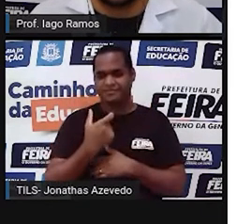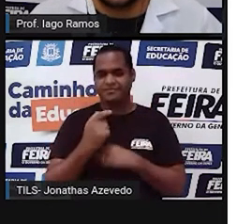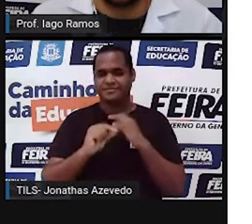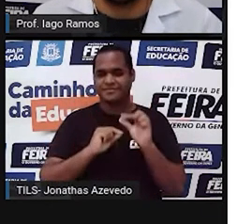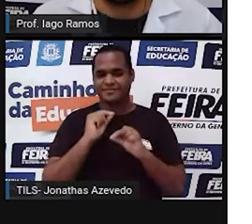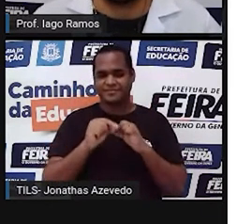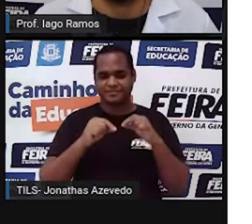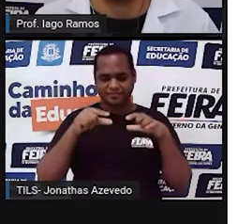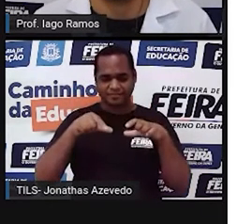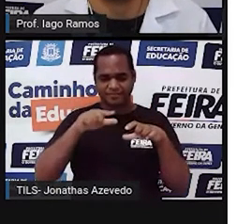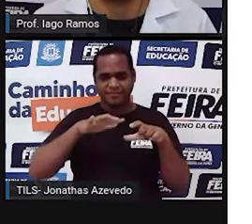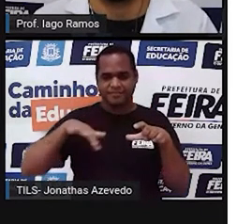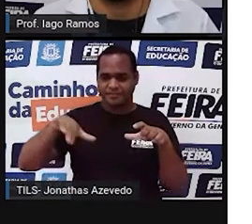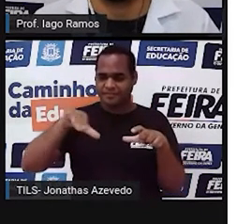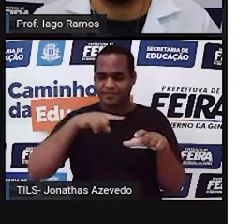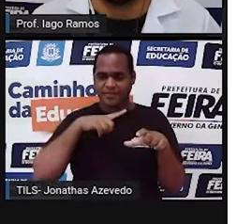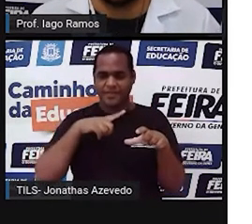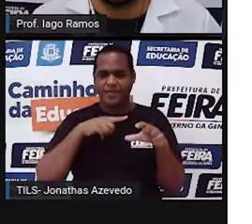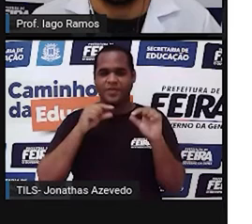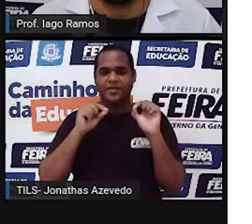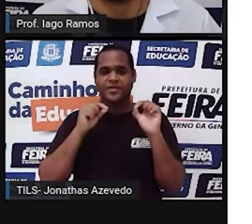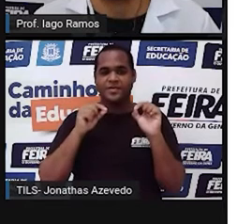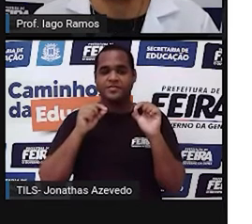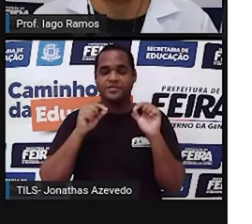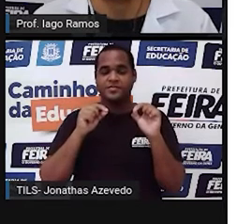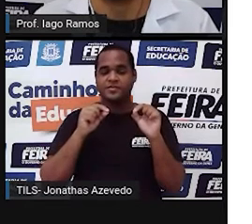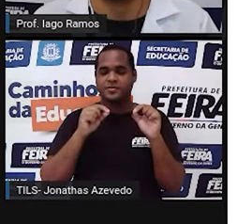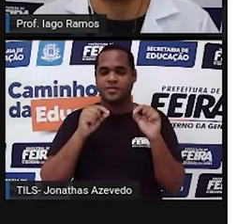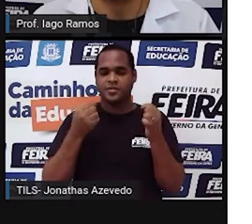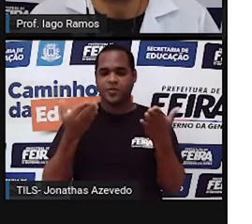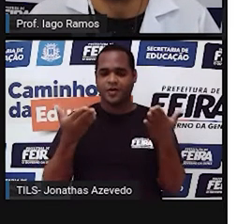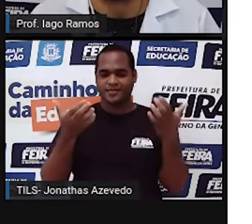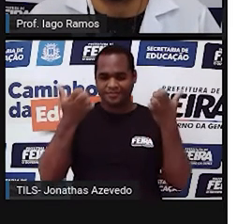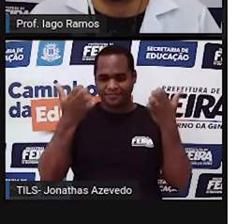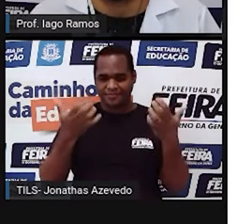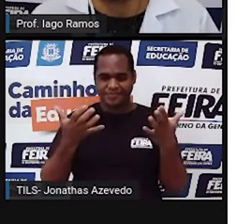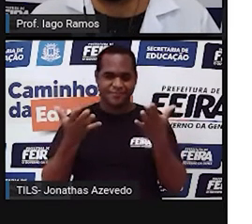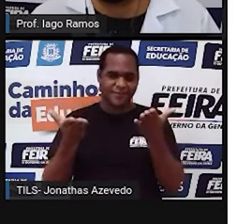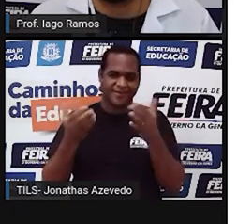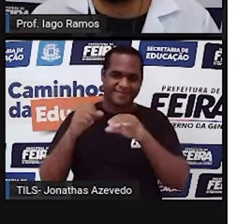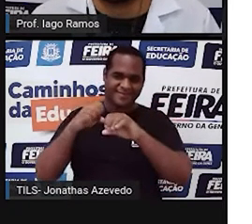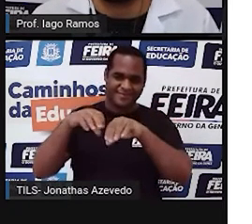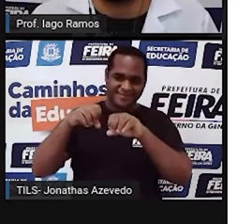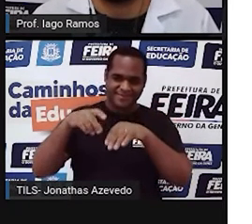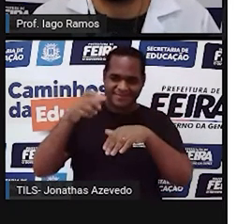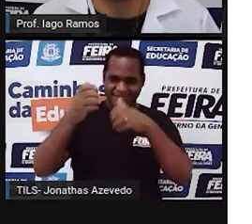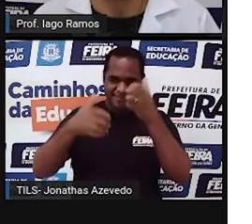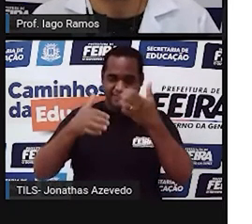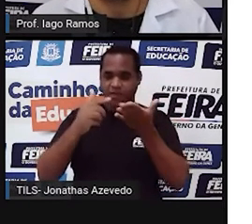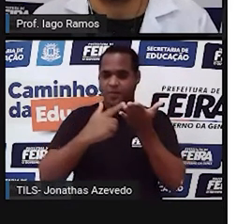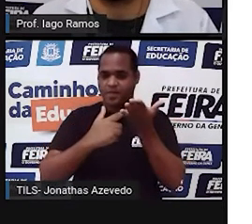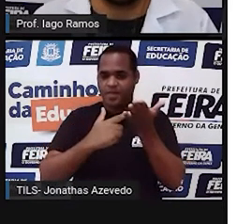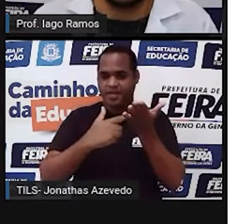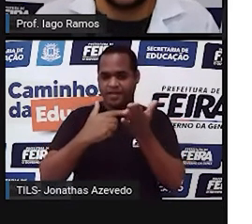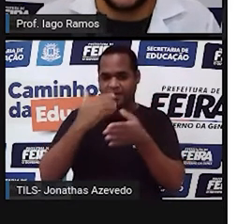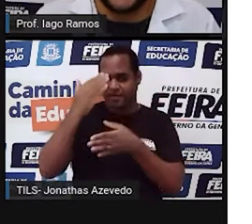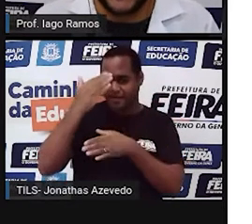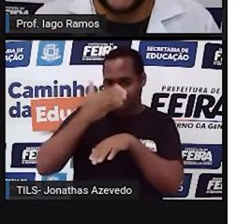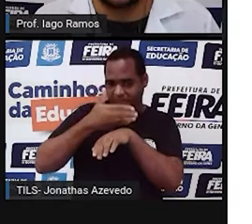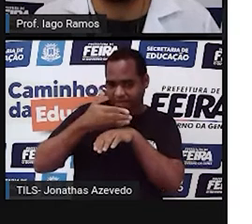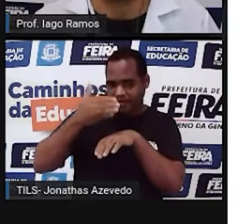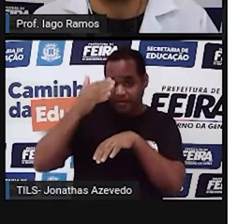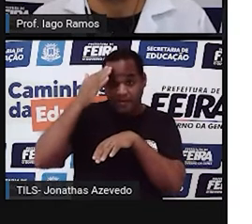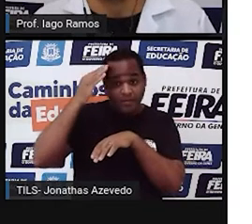características e do local, do ambiente que eu estou aqui fazendo essa aula. Eu tenho pele branca, o meu cabelo